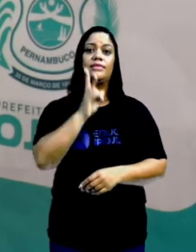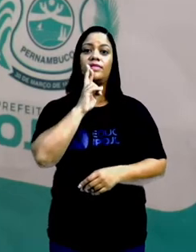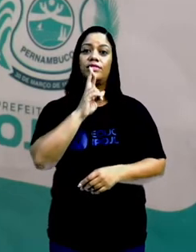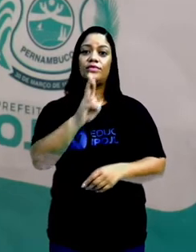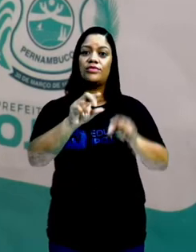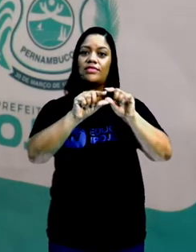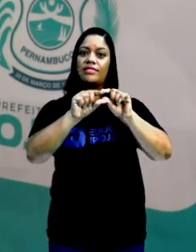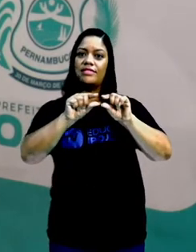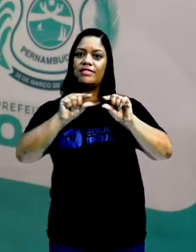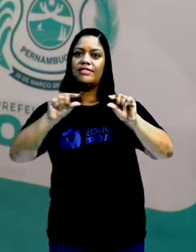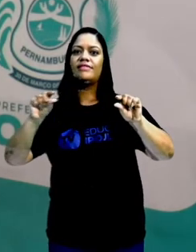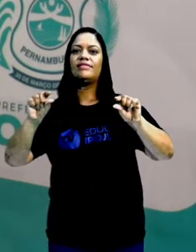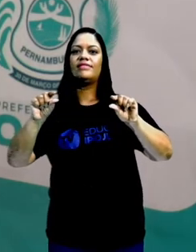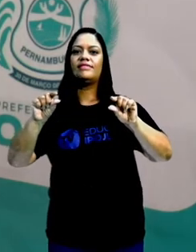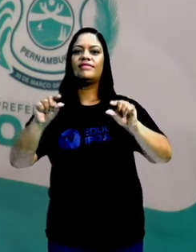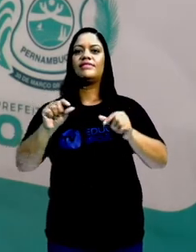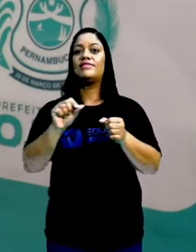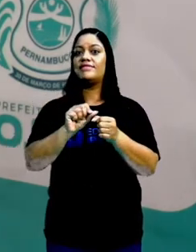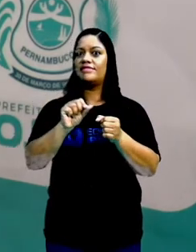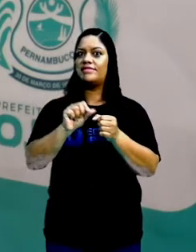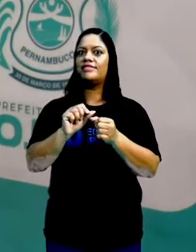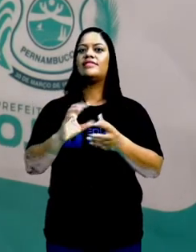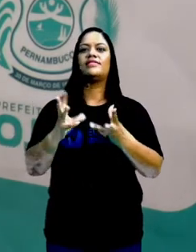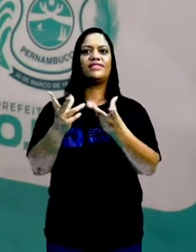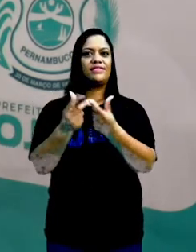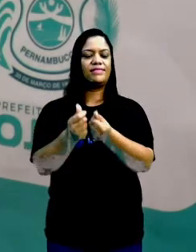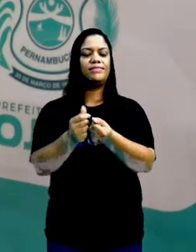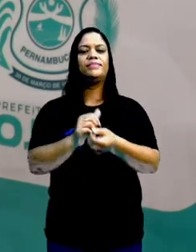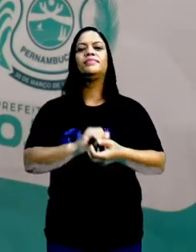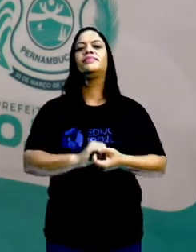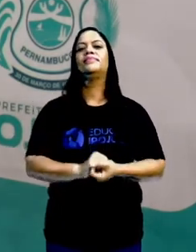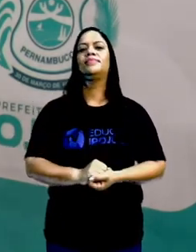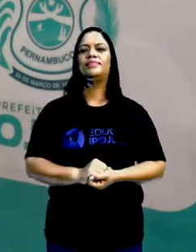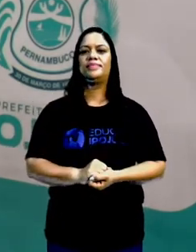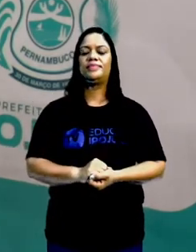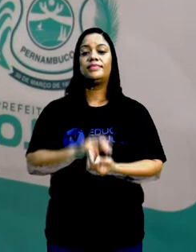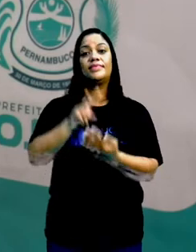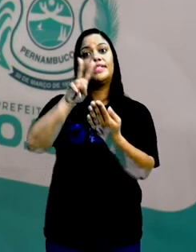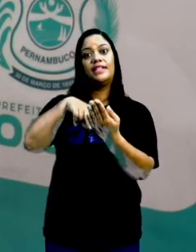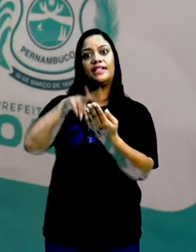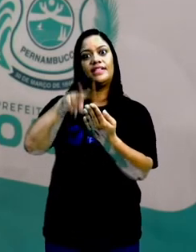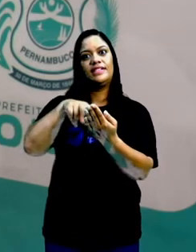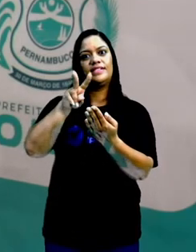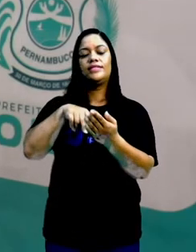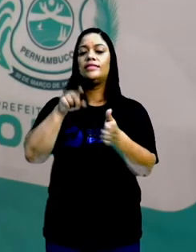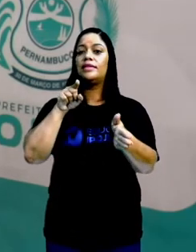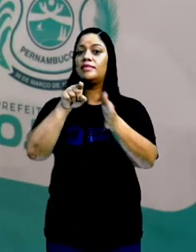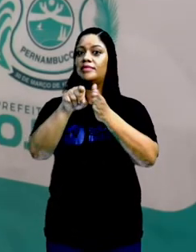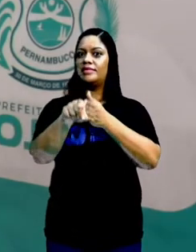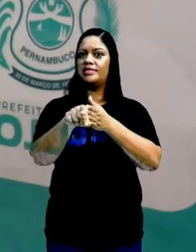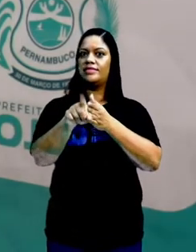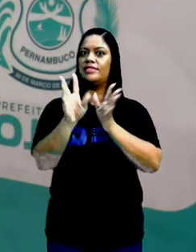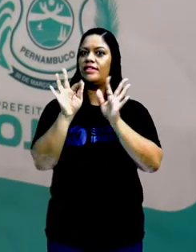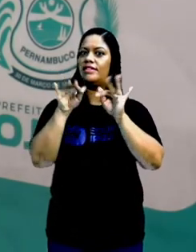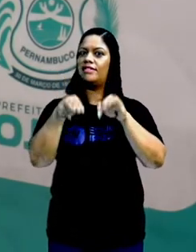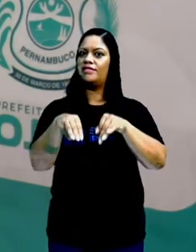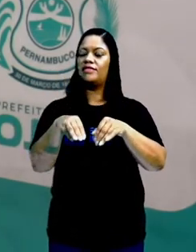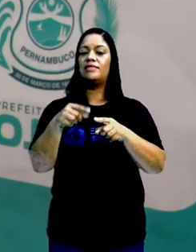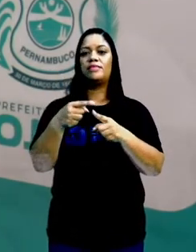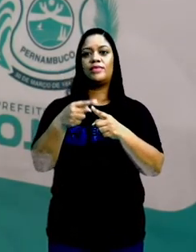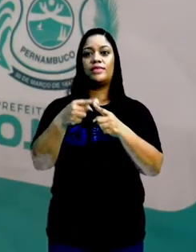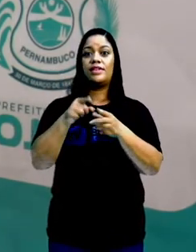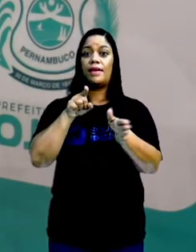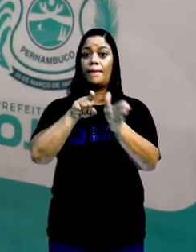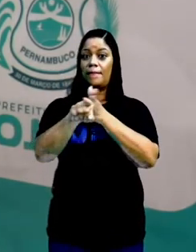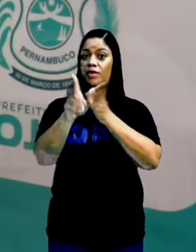resposta completa, fazendo de novo, né? A leitura da pergunta final, porque a